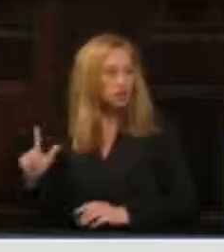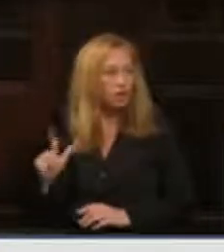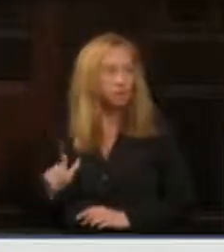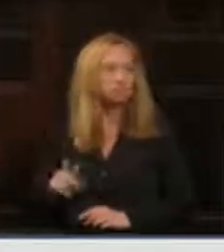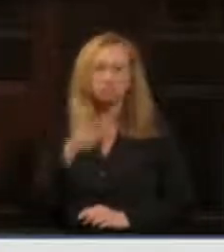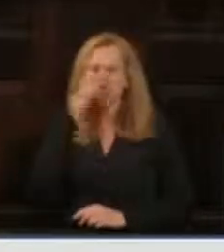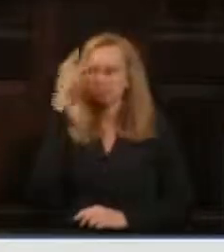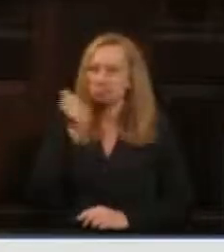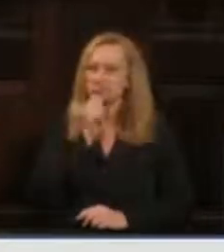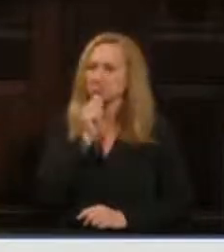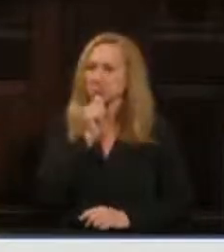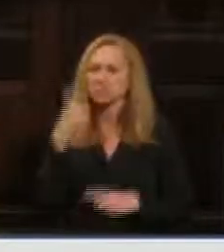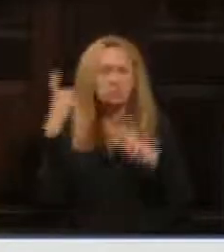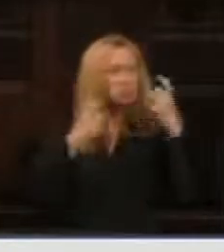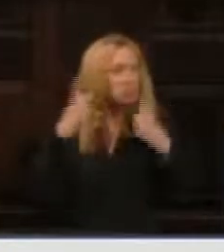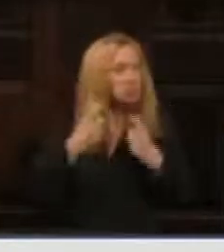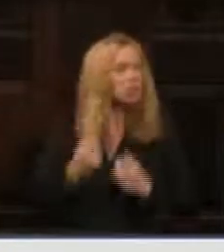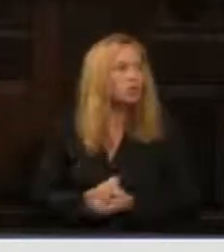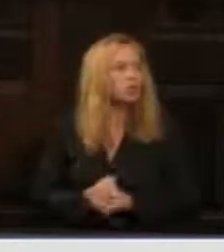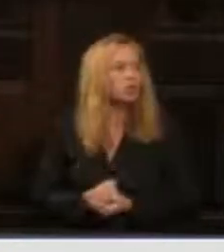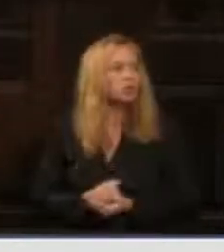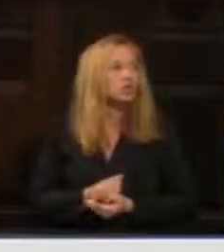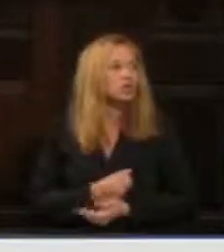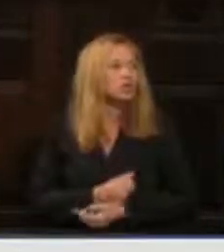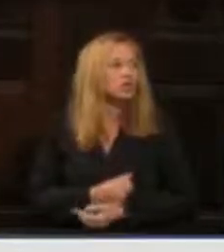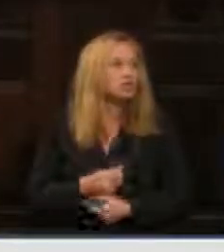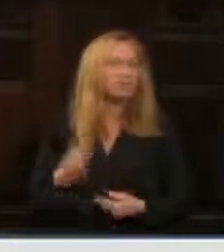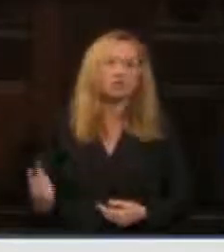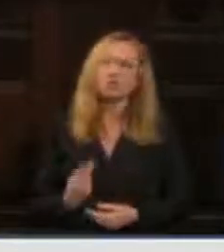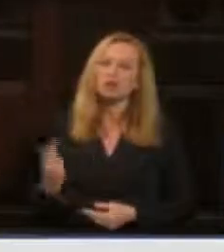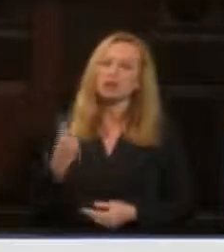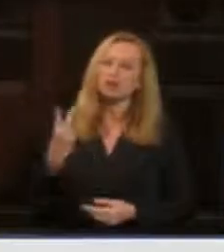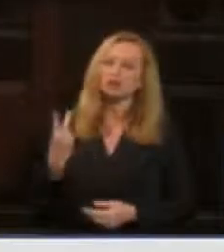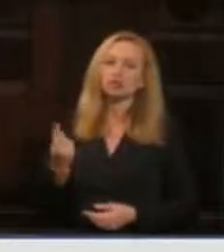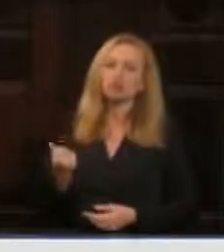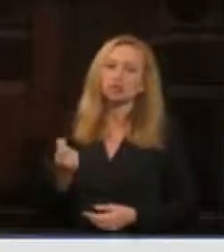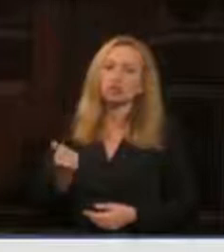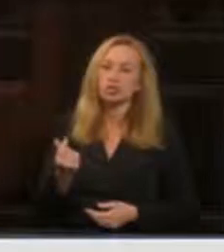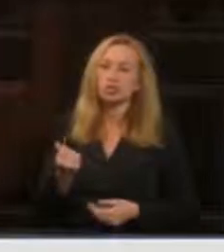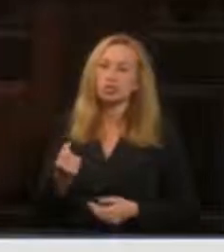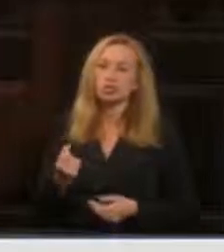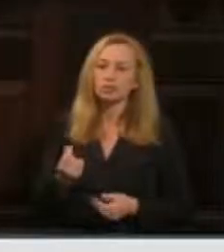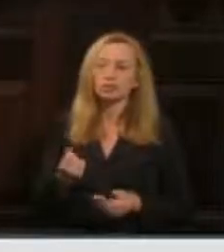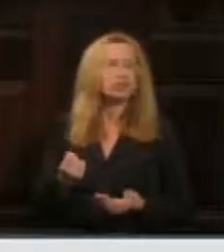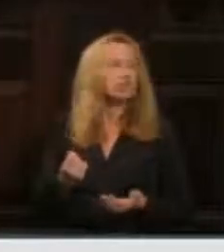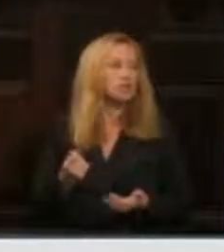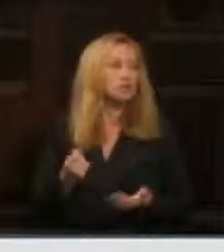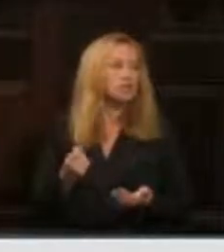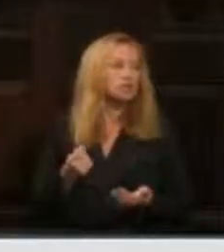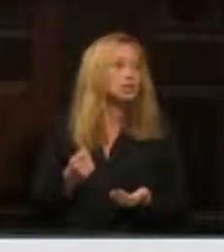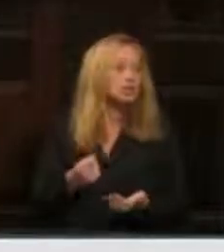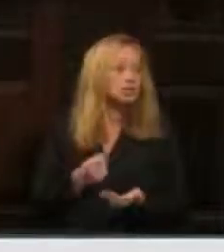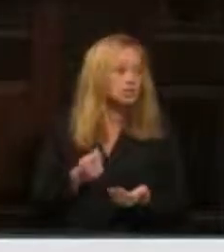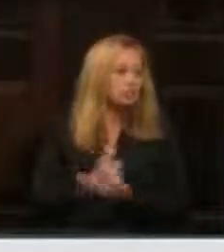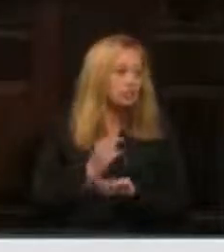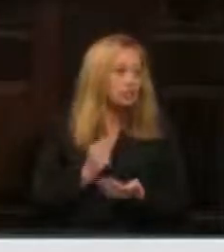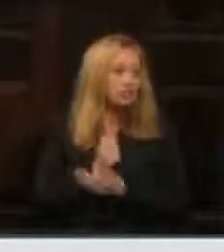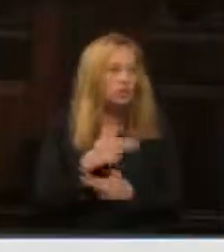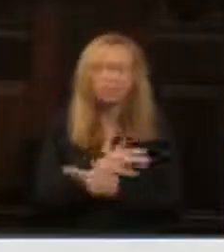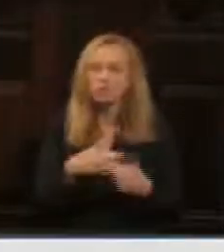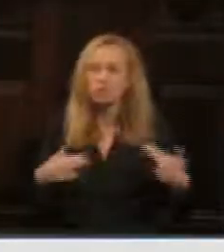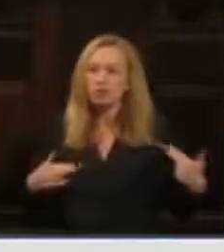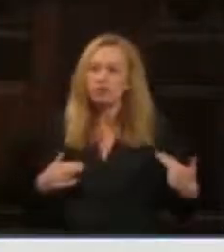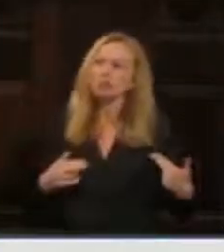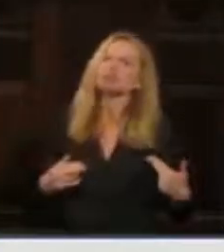preocupou com a quantidade de dinheiro que foi gasto em outros países como Cuba, Venezuela, Angola. Ninguém